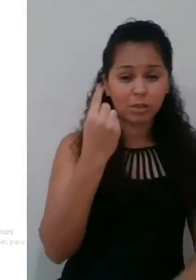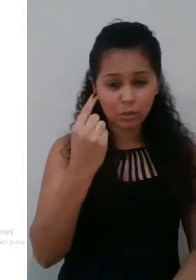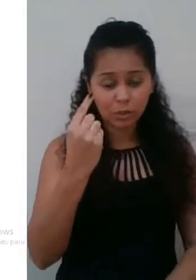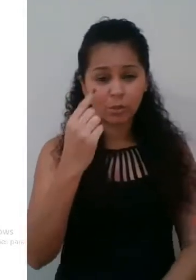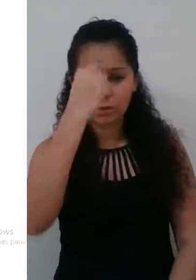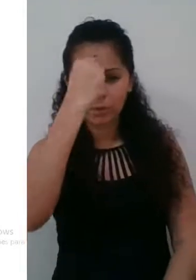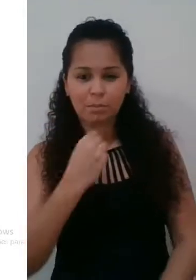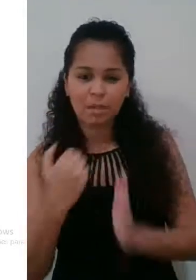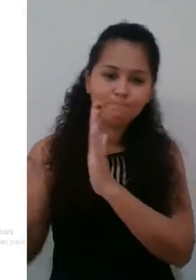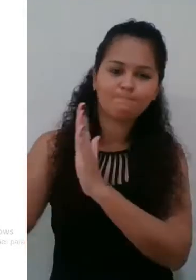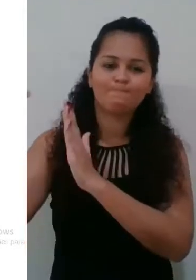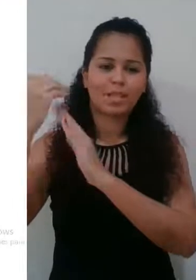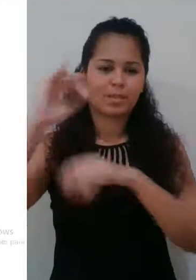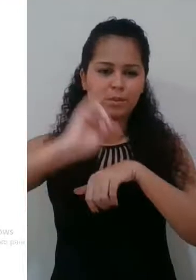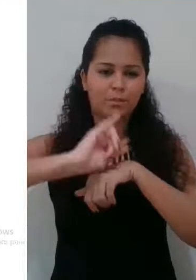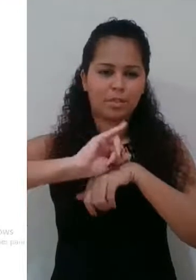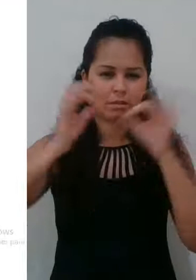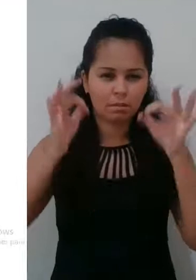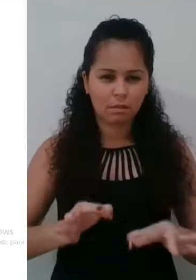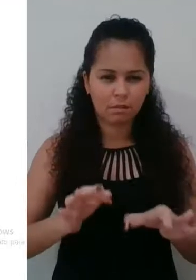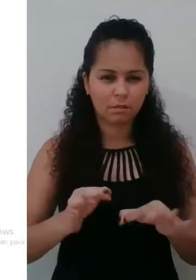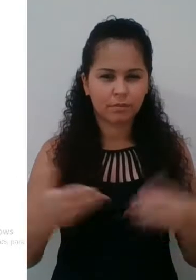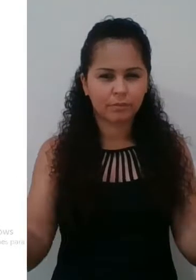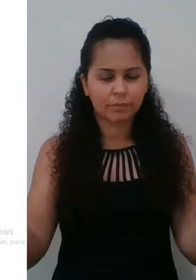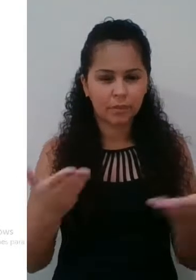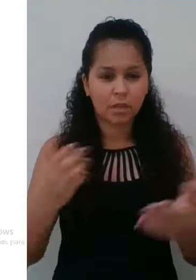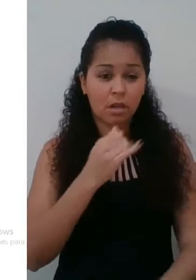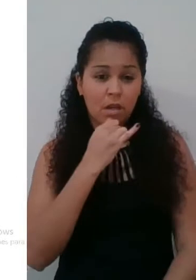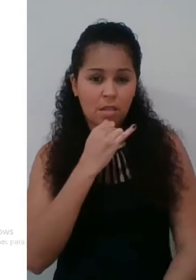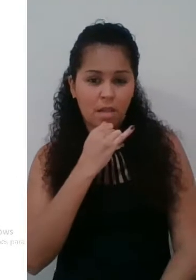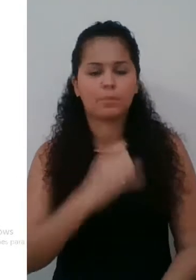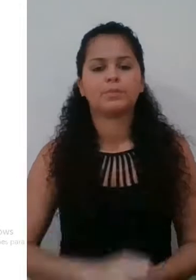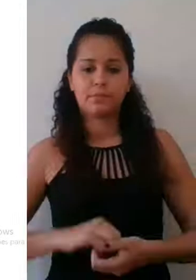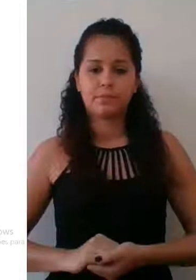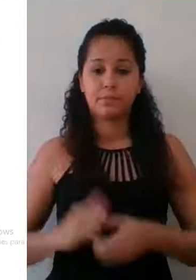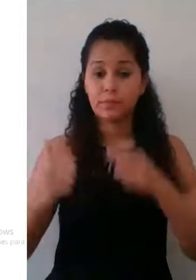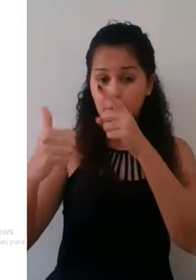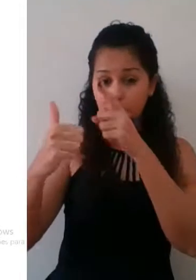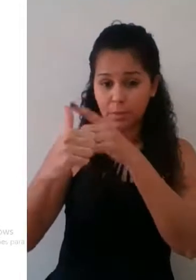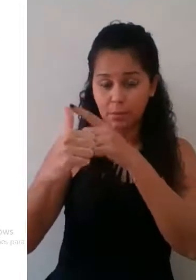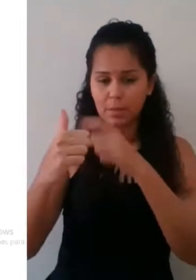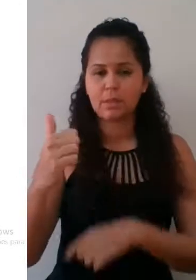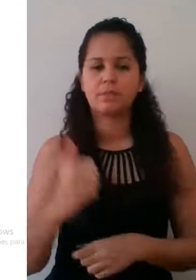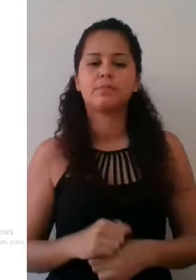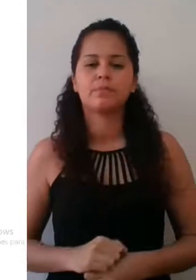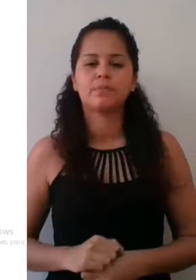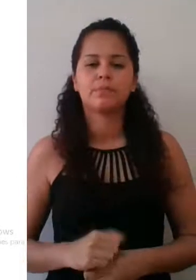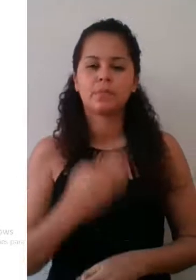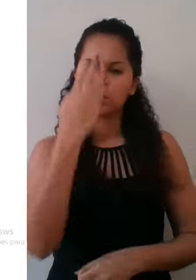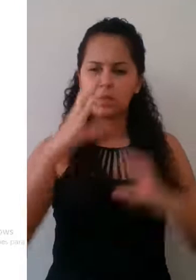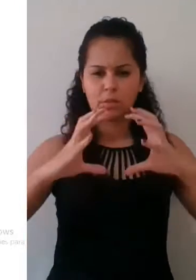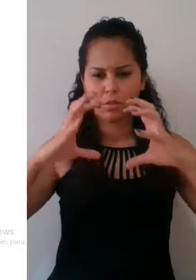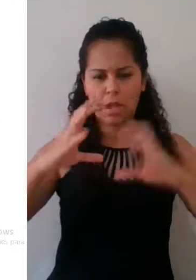objeto. Certinho? Vamos para alguns exemplos. O primeiro exemplo está assim. Um espelho esférico